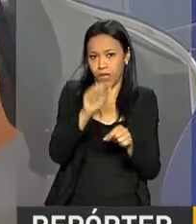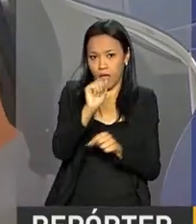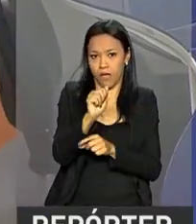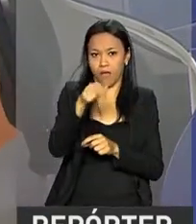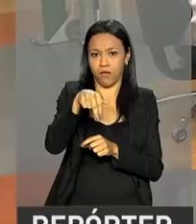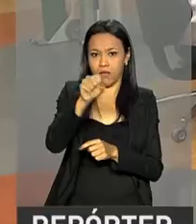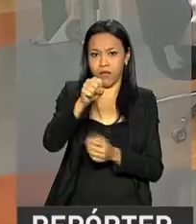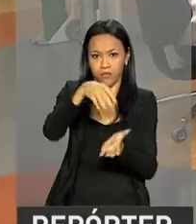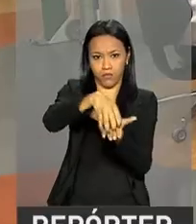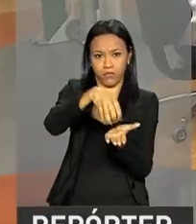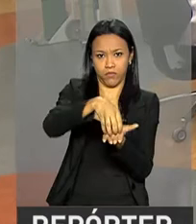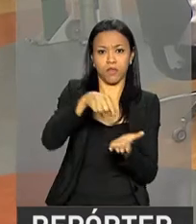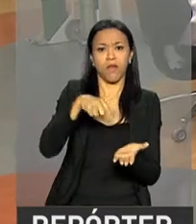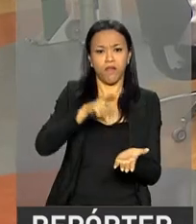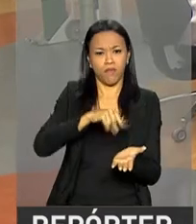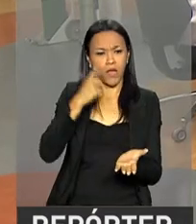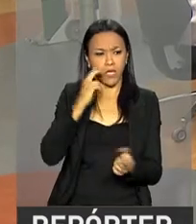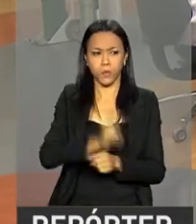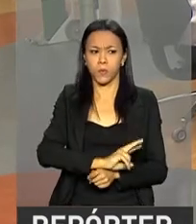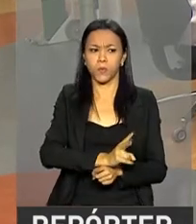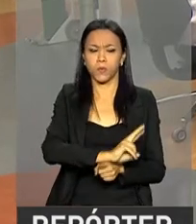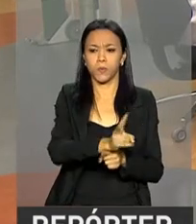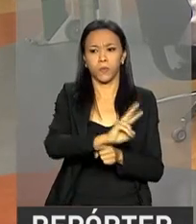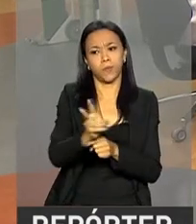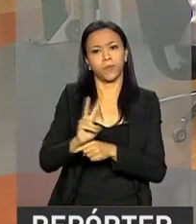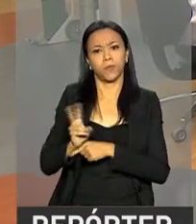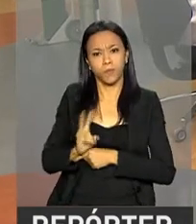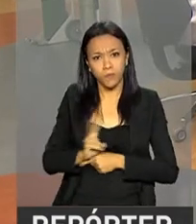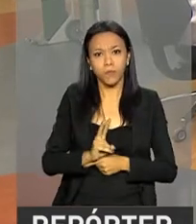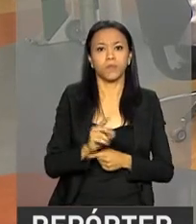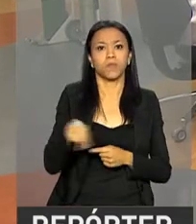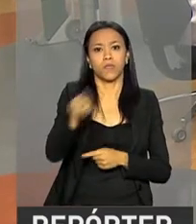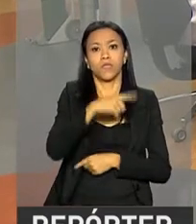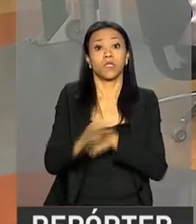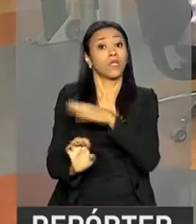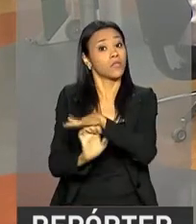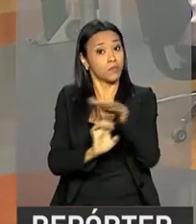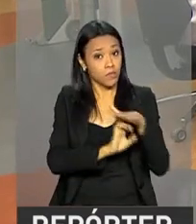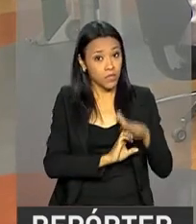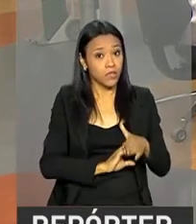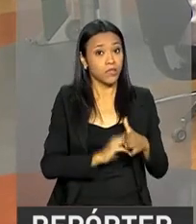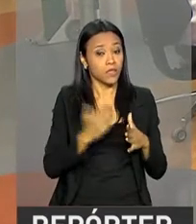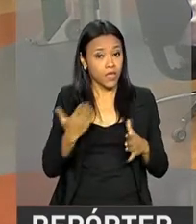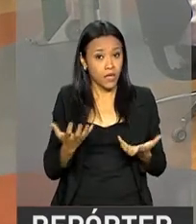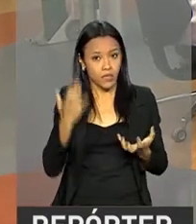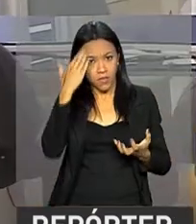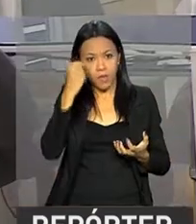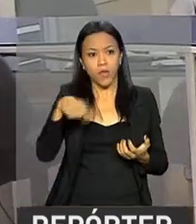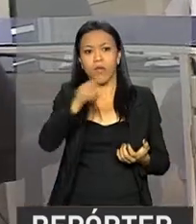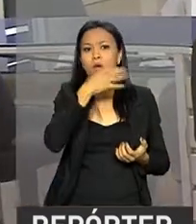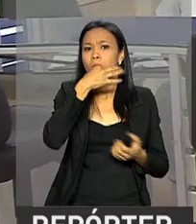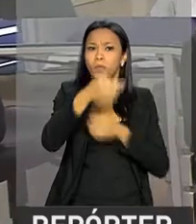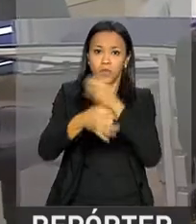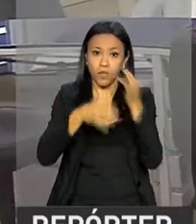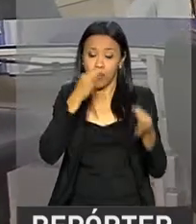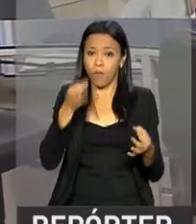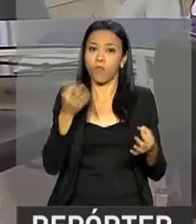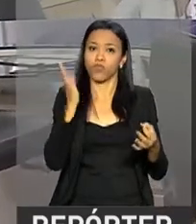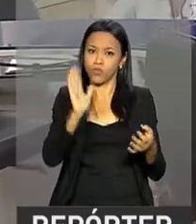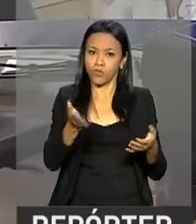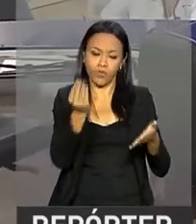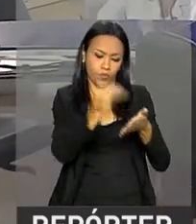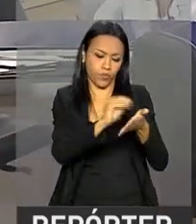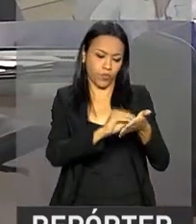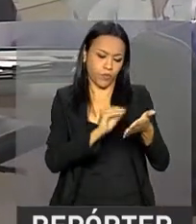a ANS, vai intensificar a fiscalização das operadoras e quer saber a opinião da população. Uma consulta pública